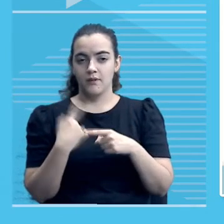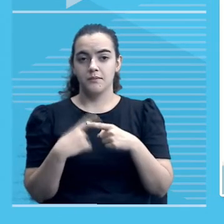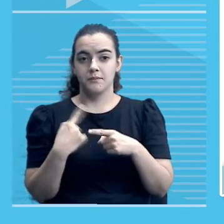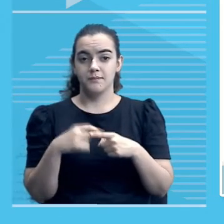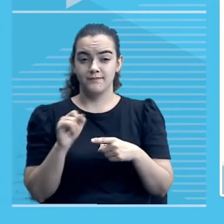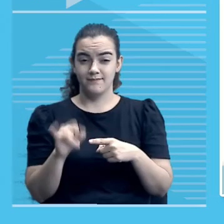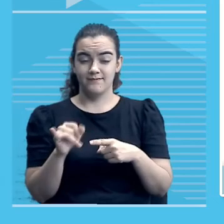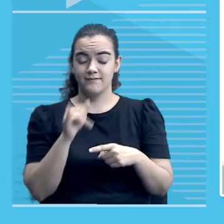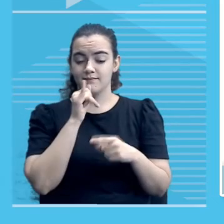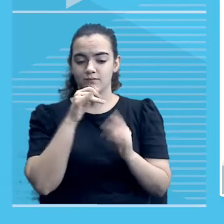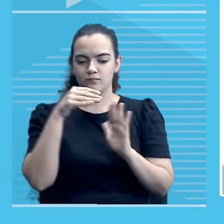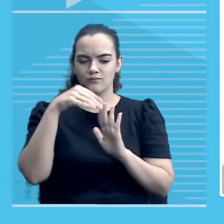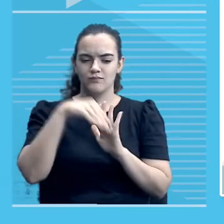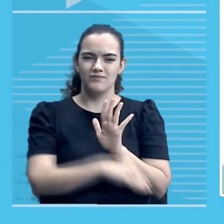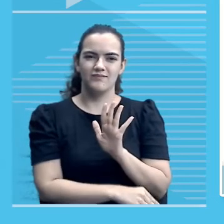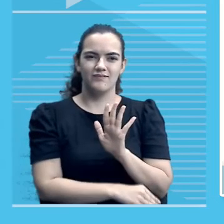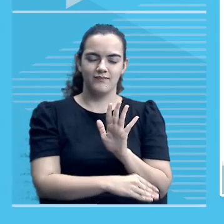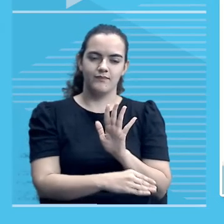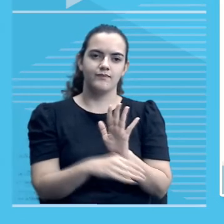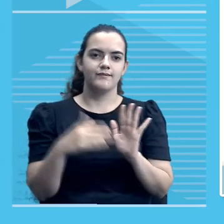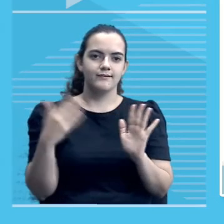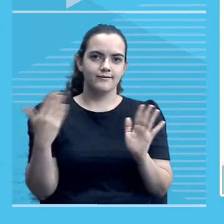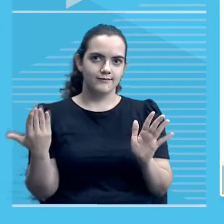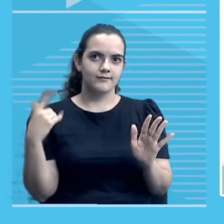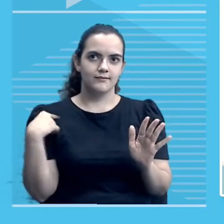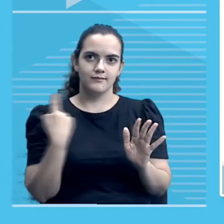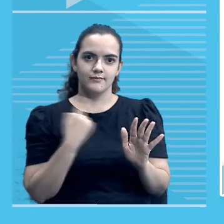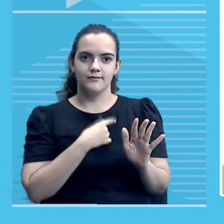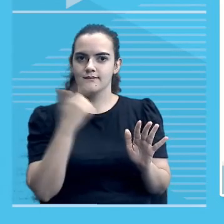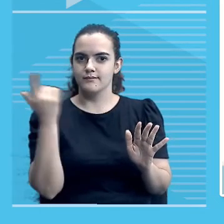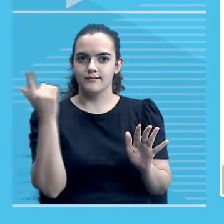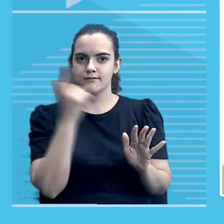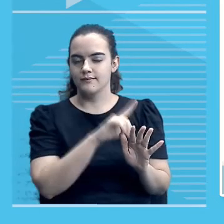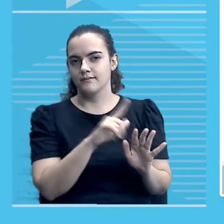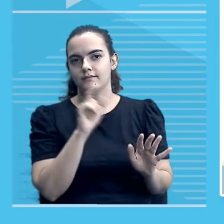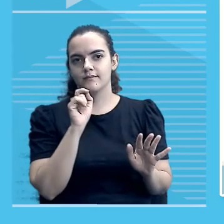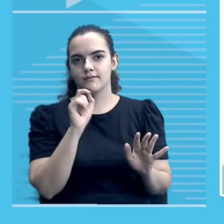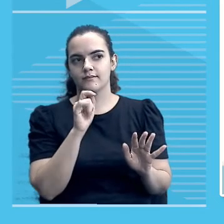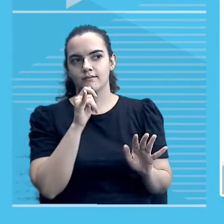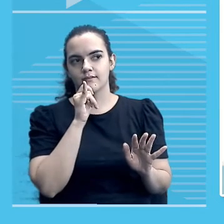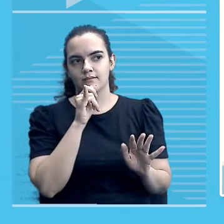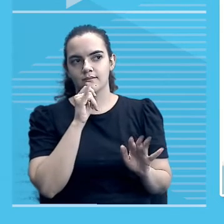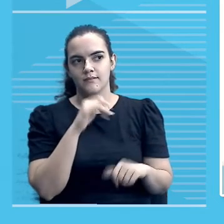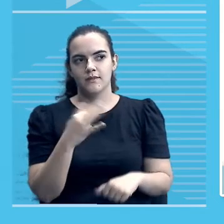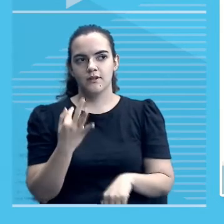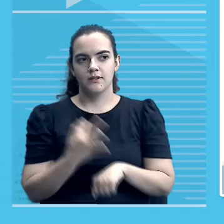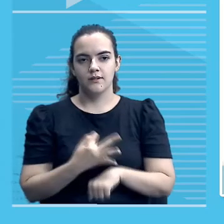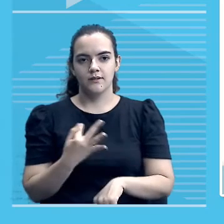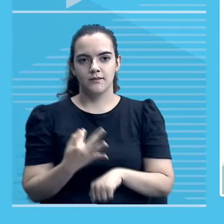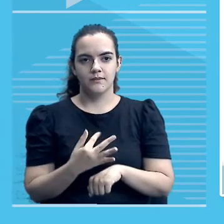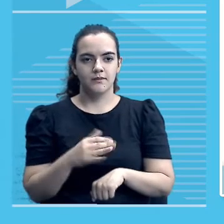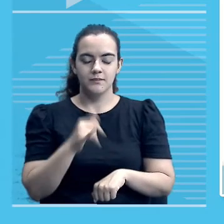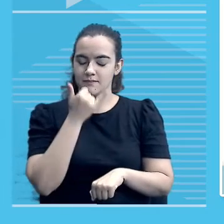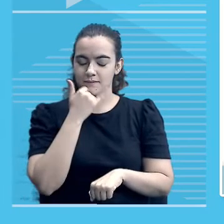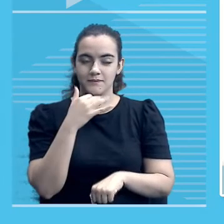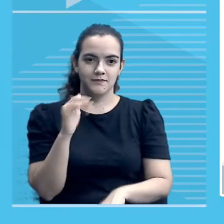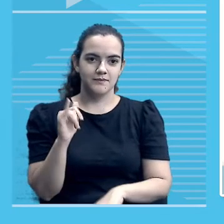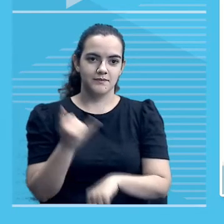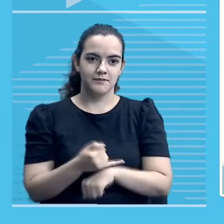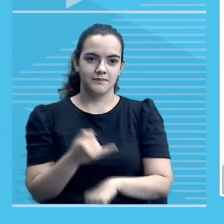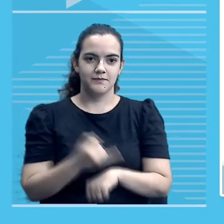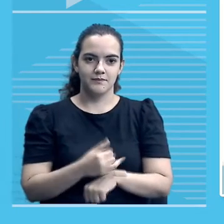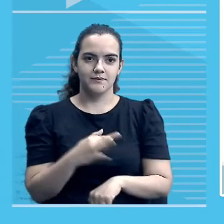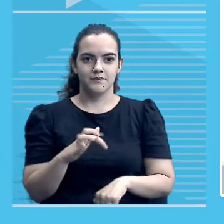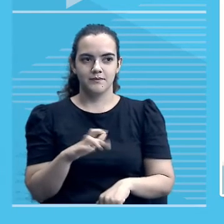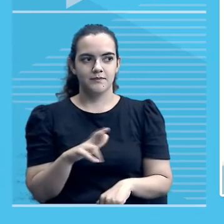Então, o sulfato, os complexos ferrosos é importantíssimo, principalmente para as mulheres grávidas, né? A taxa de ferro. O